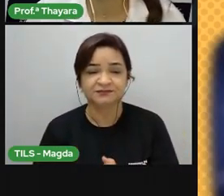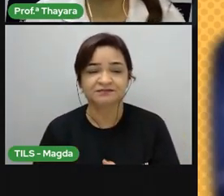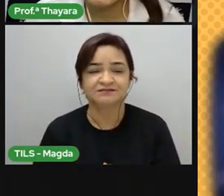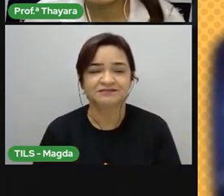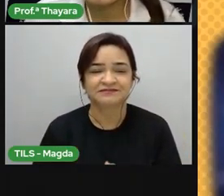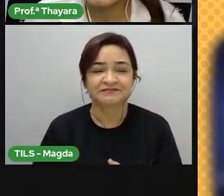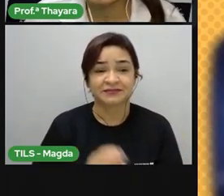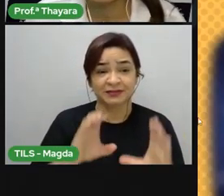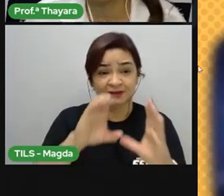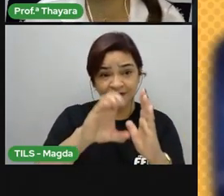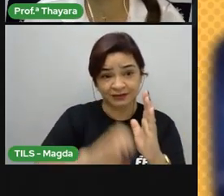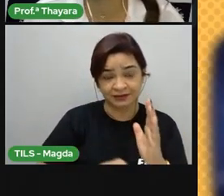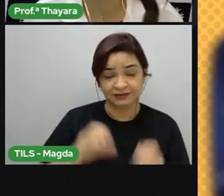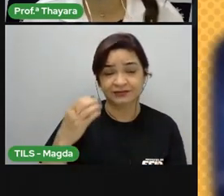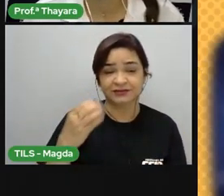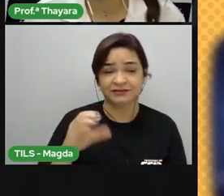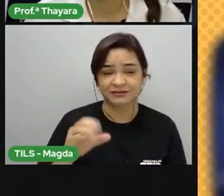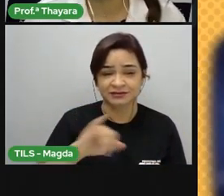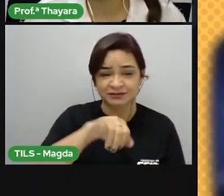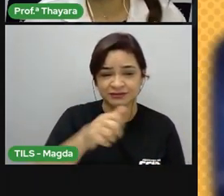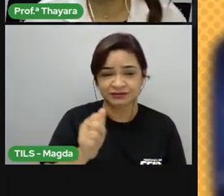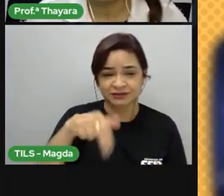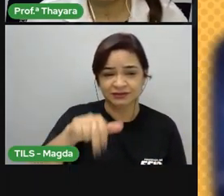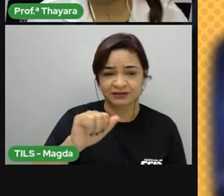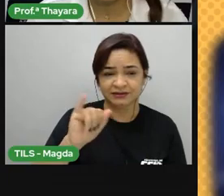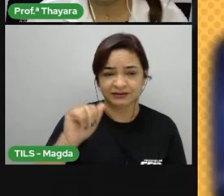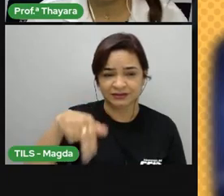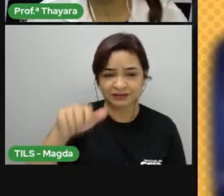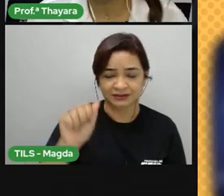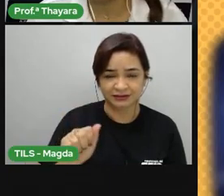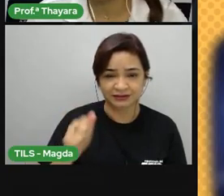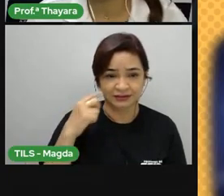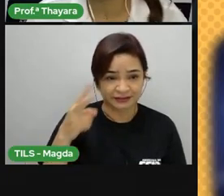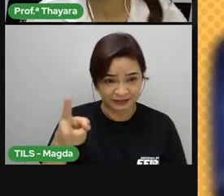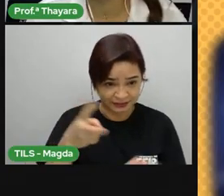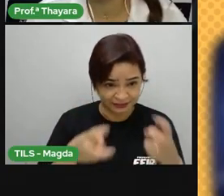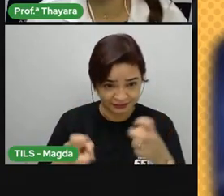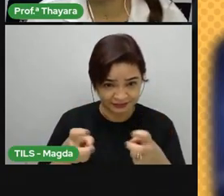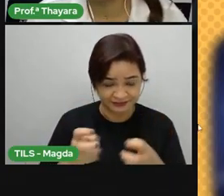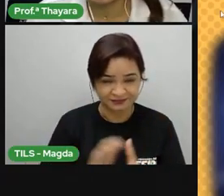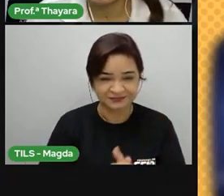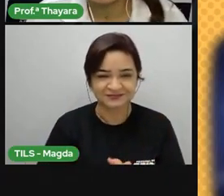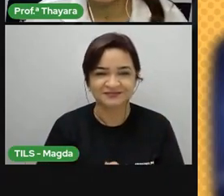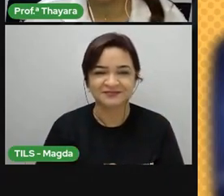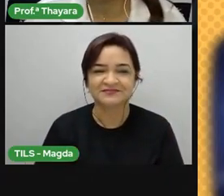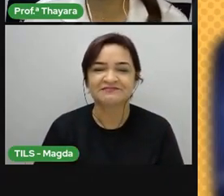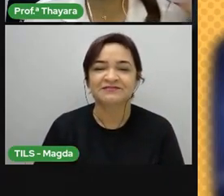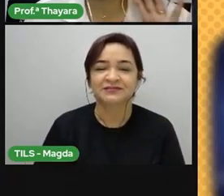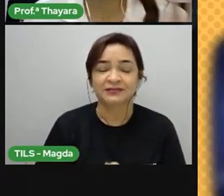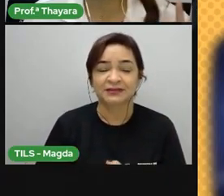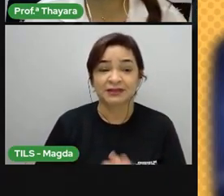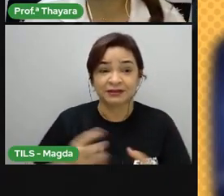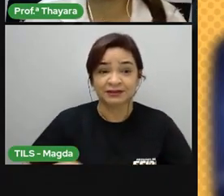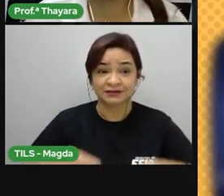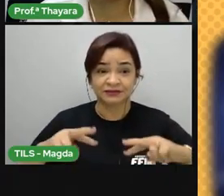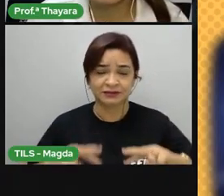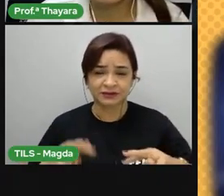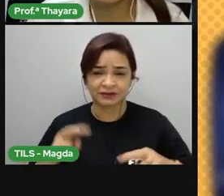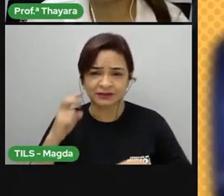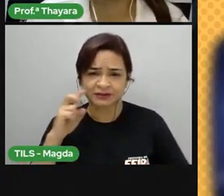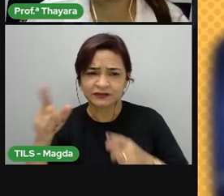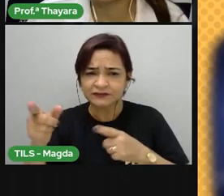coordenadora da área de ciências aqui do município. Vamos lá, então. Esse vídeo foi retirado do Olhar Digital e a gente vai conseguir